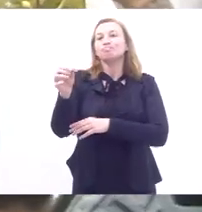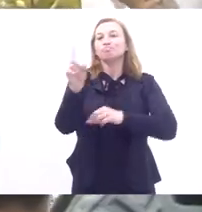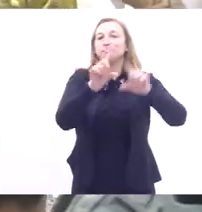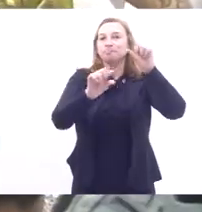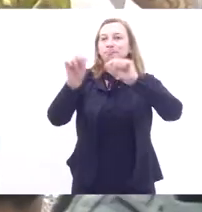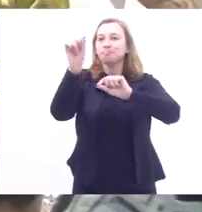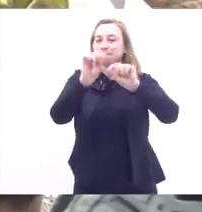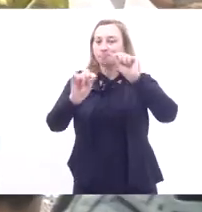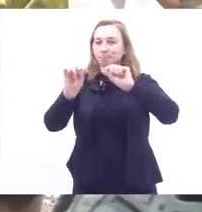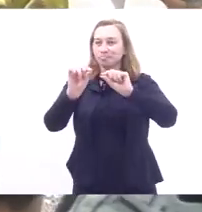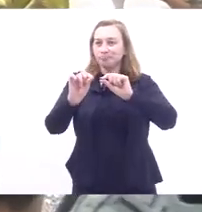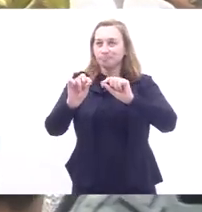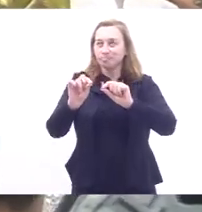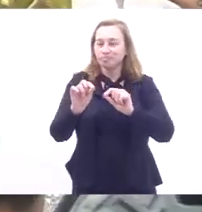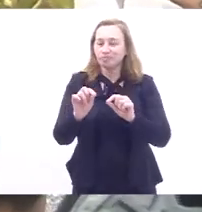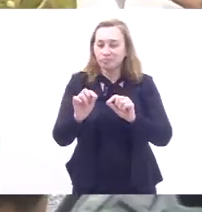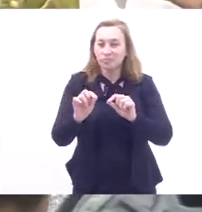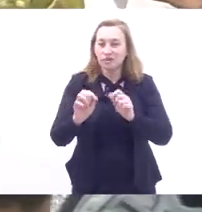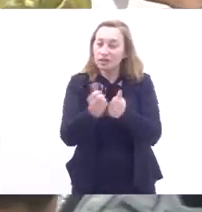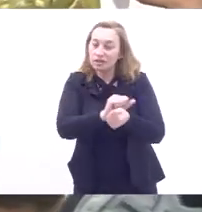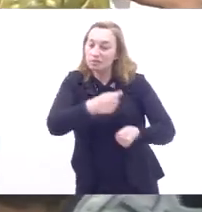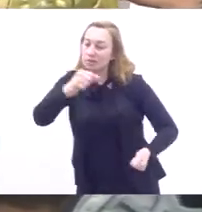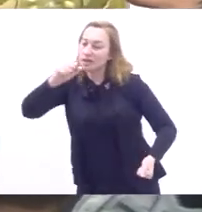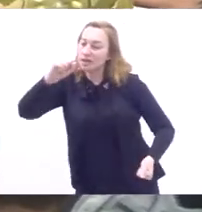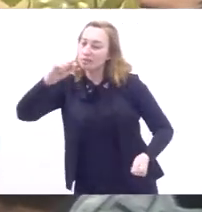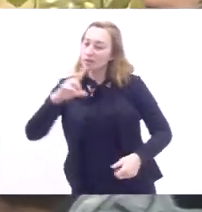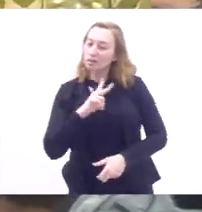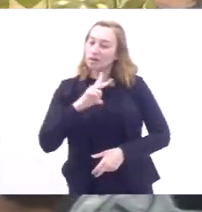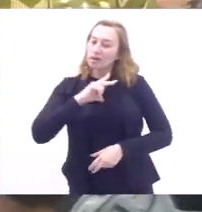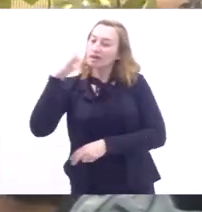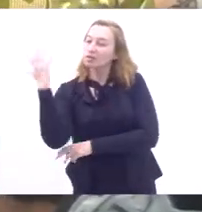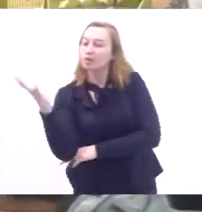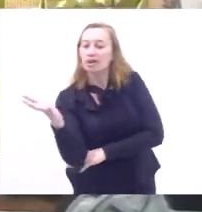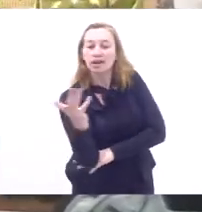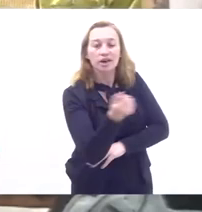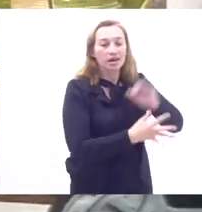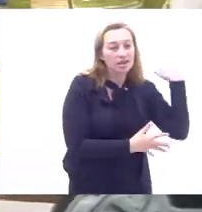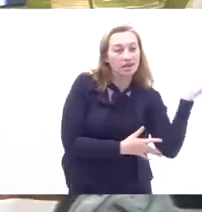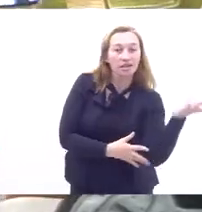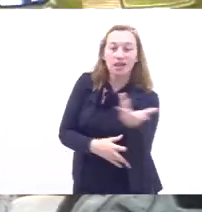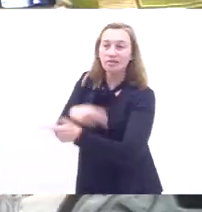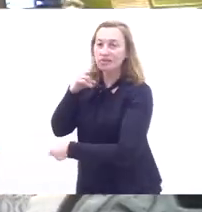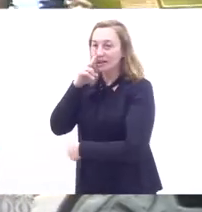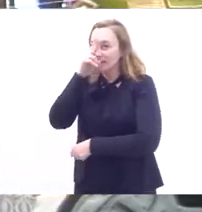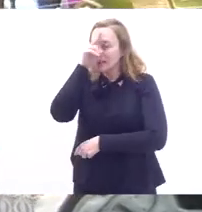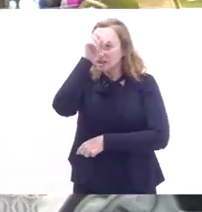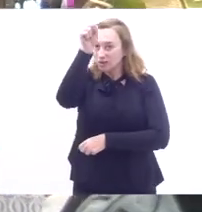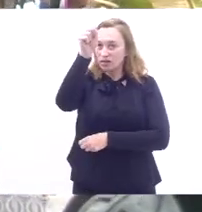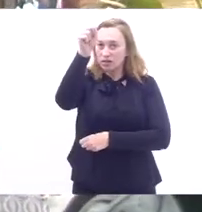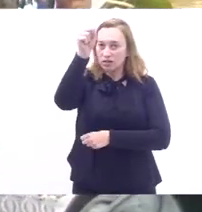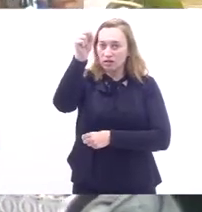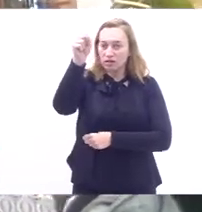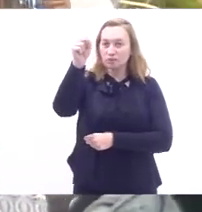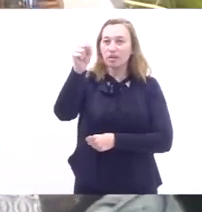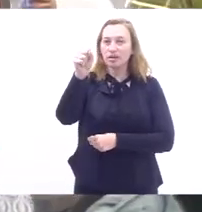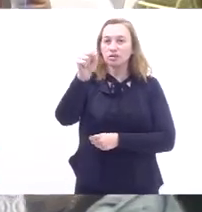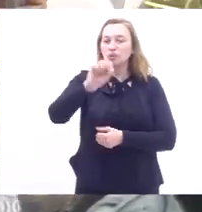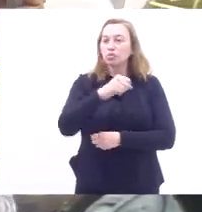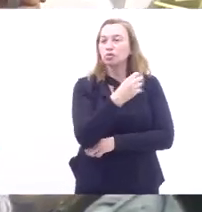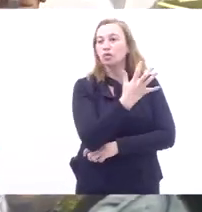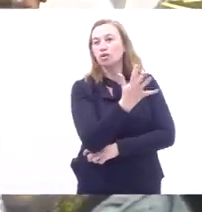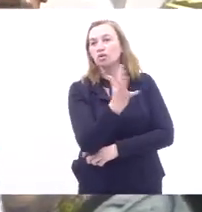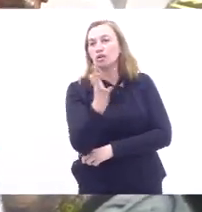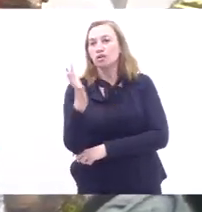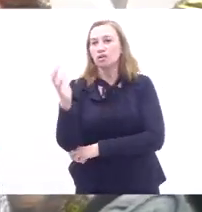cruzeiro resplandece. Gigante pela própria natureza, és bela, és forte,